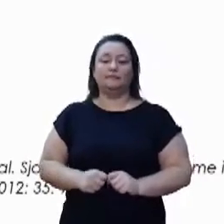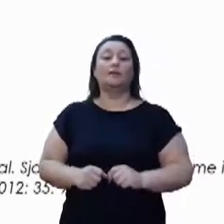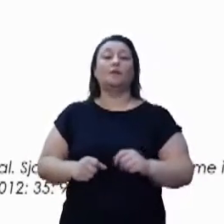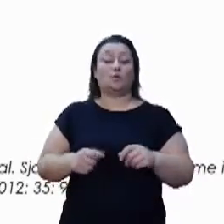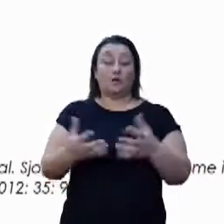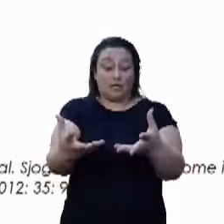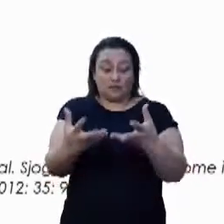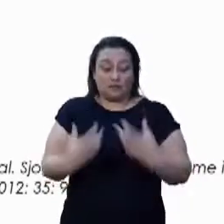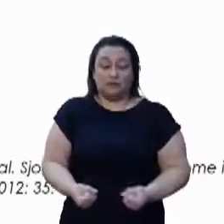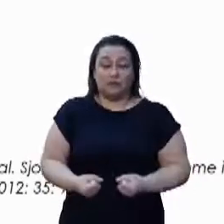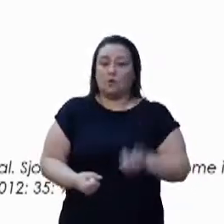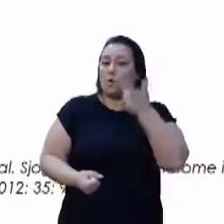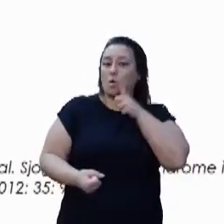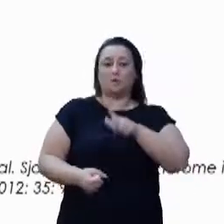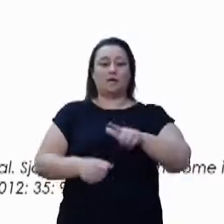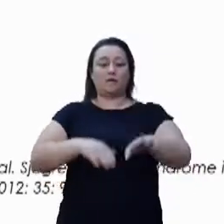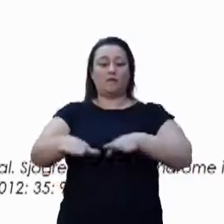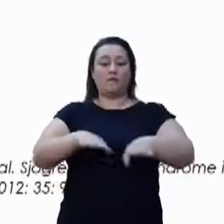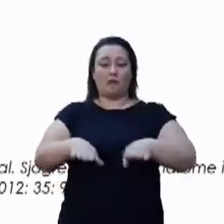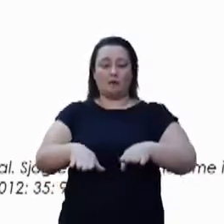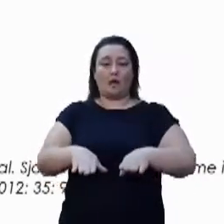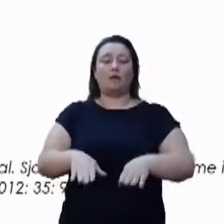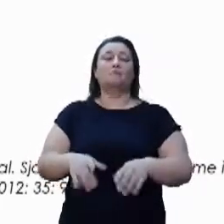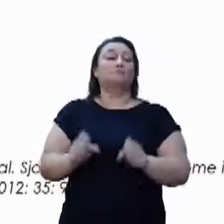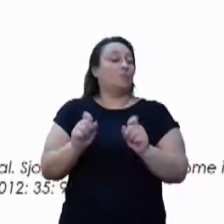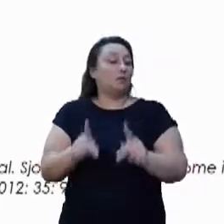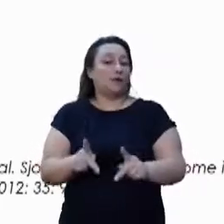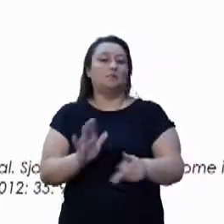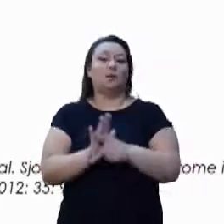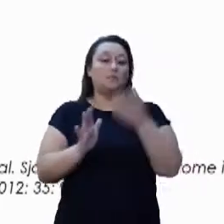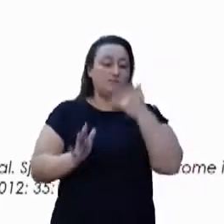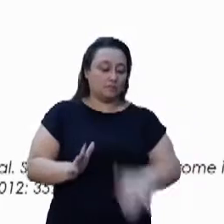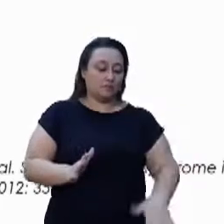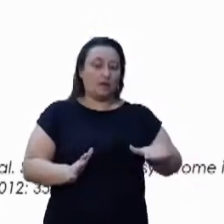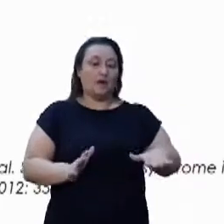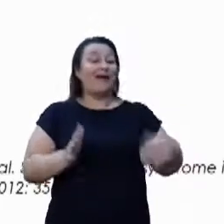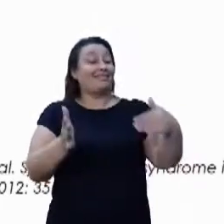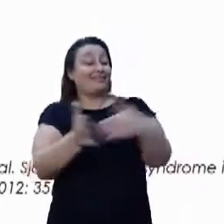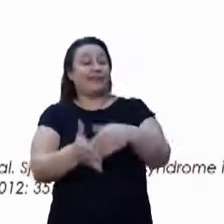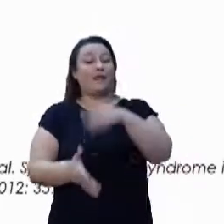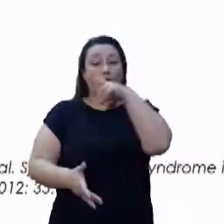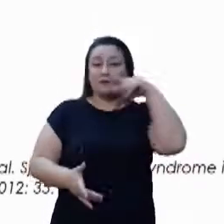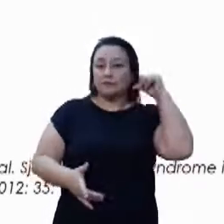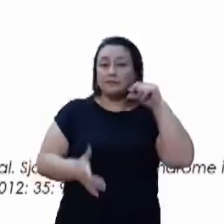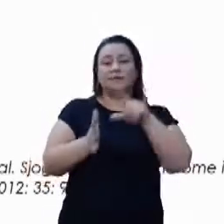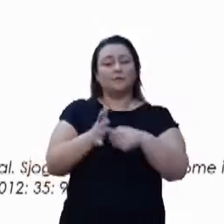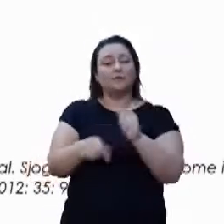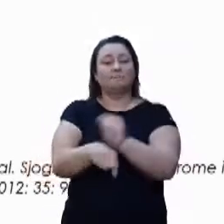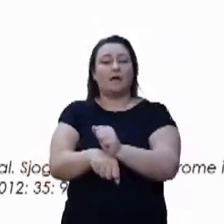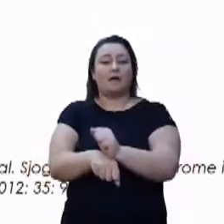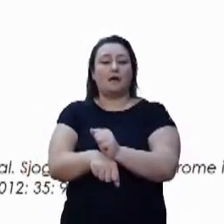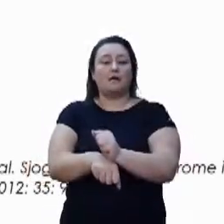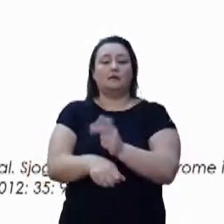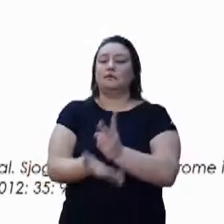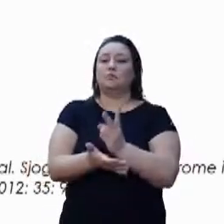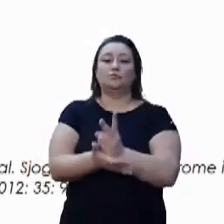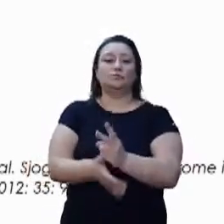adquirem os marcos da doença, o quadro clínico até a adolescência, depois disso estabilizam em relação à parte